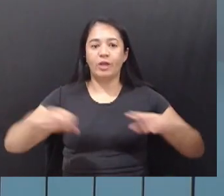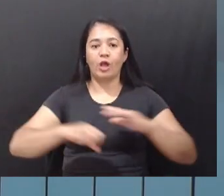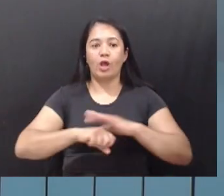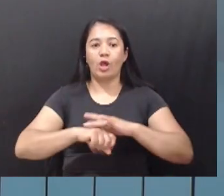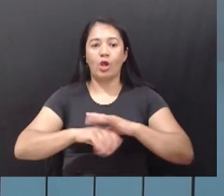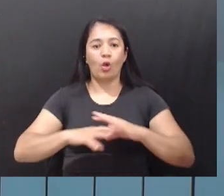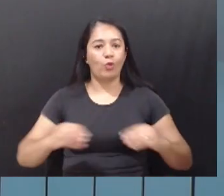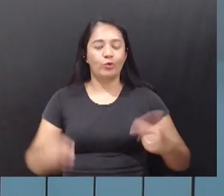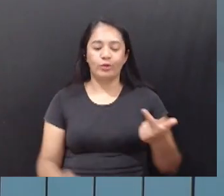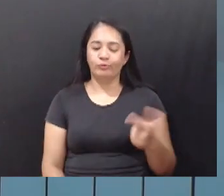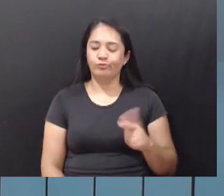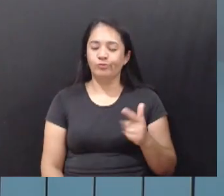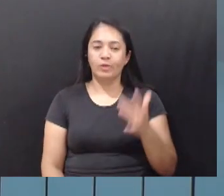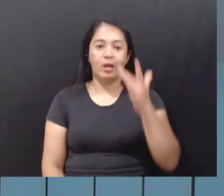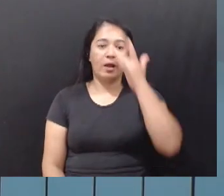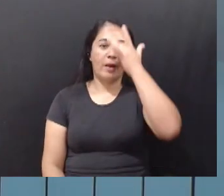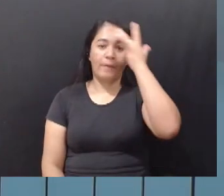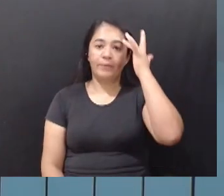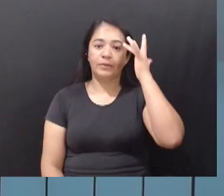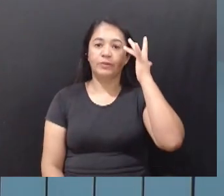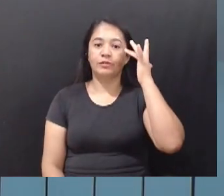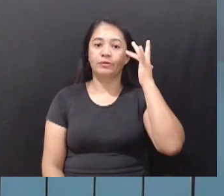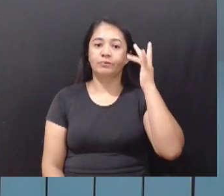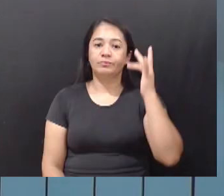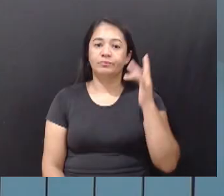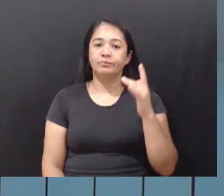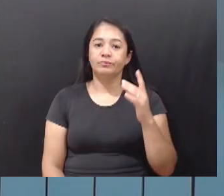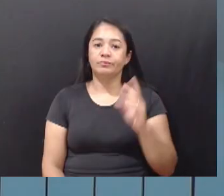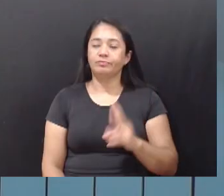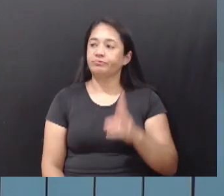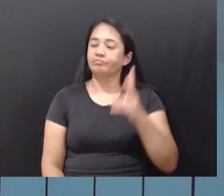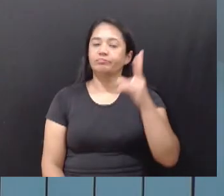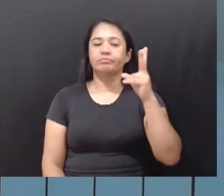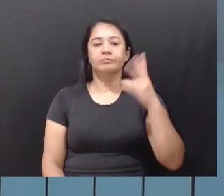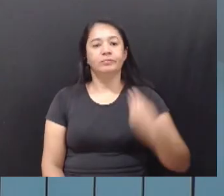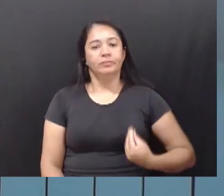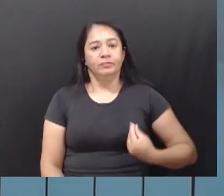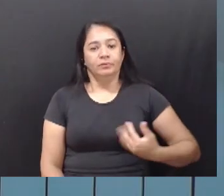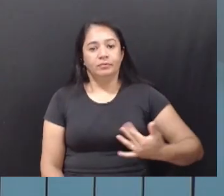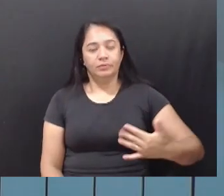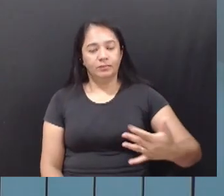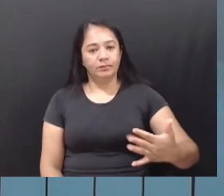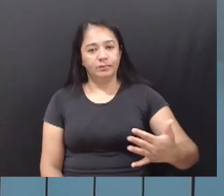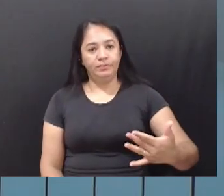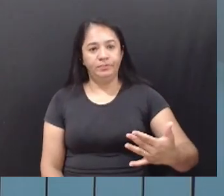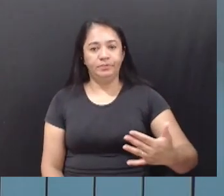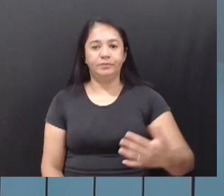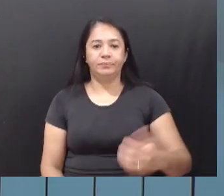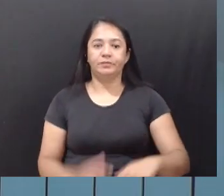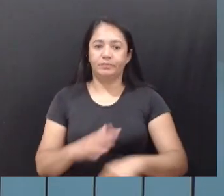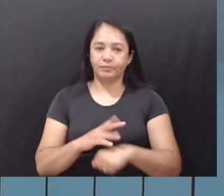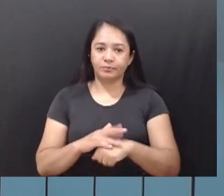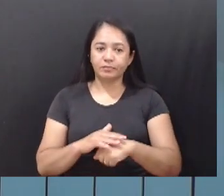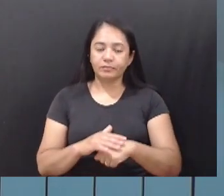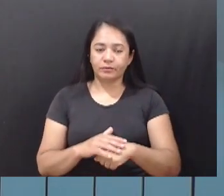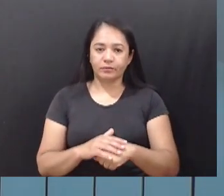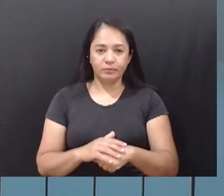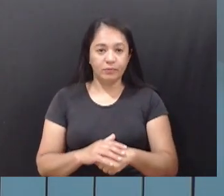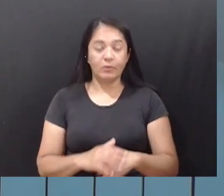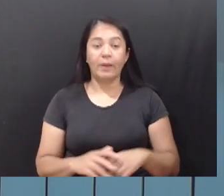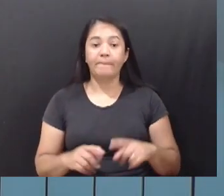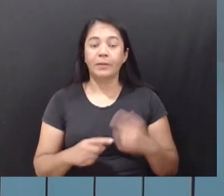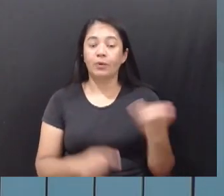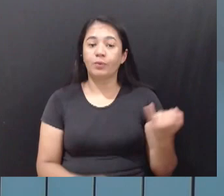cura, né? Então, assim, a pessoa ela vai ficar ao longo da vida, né, com essa doença.